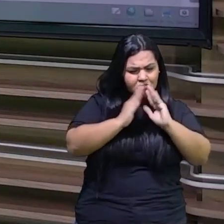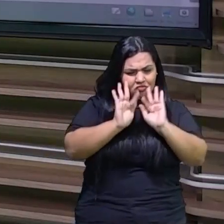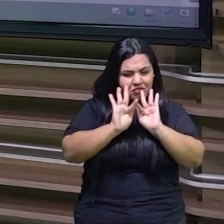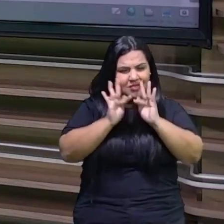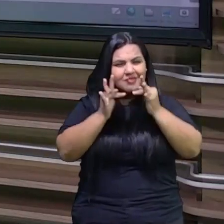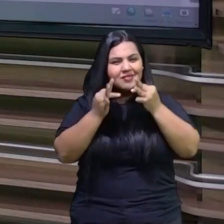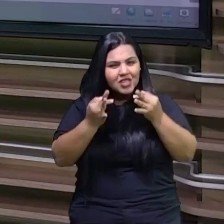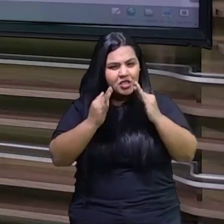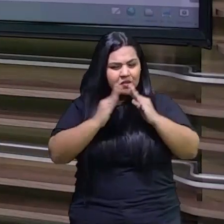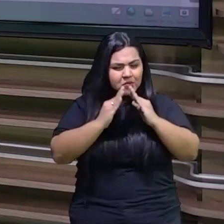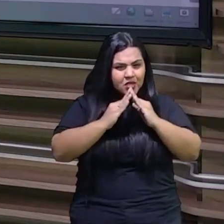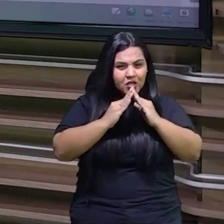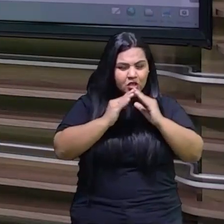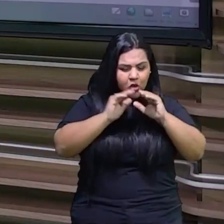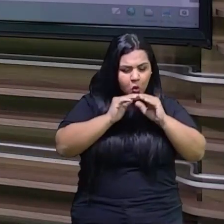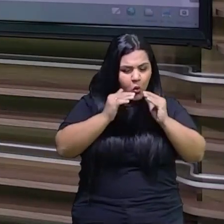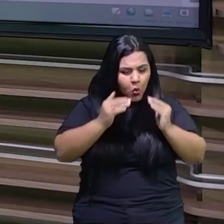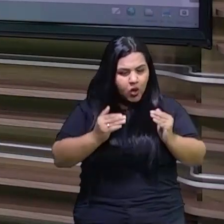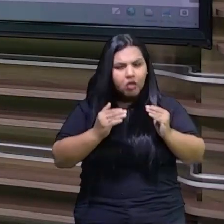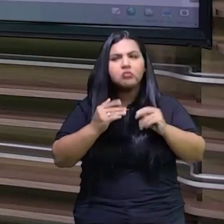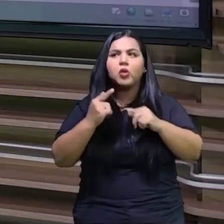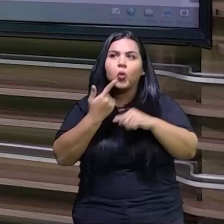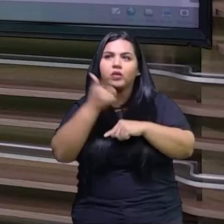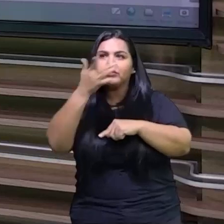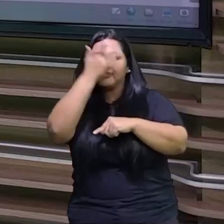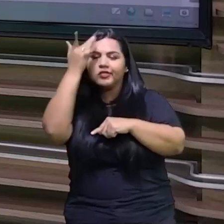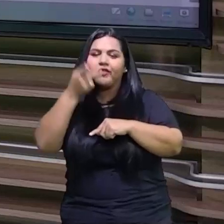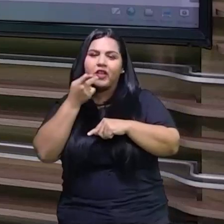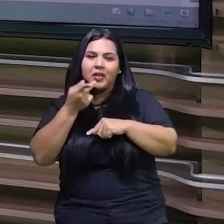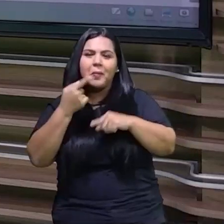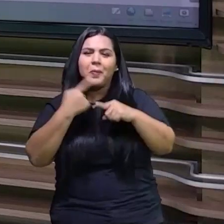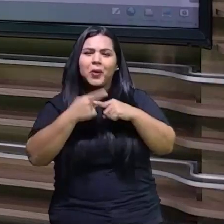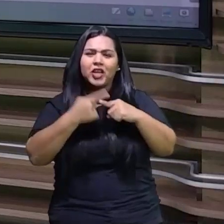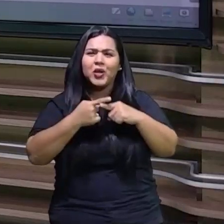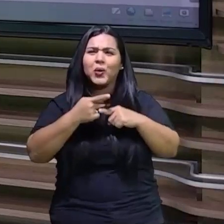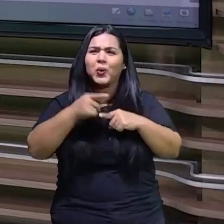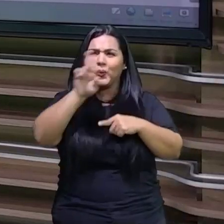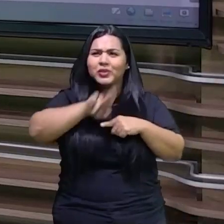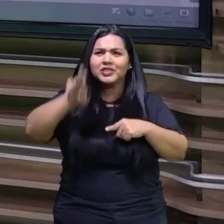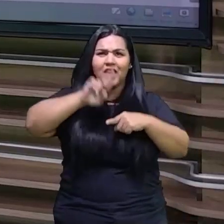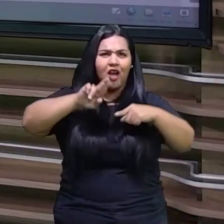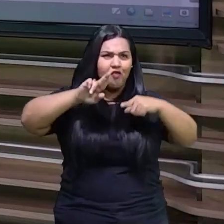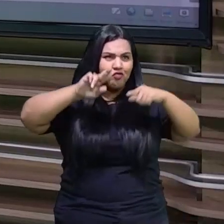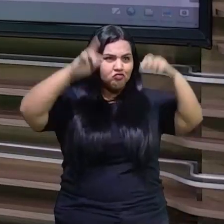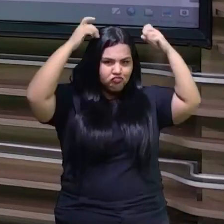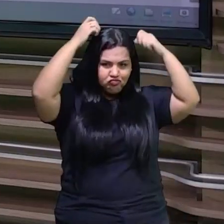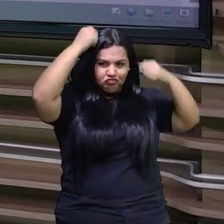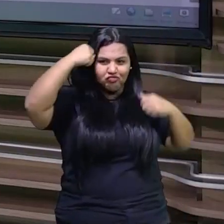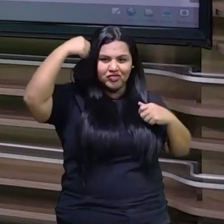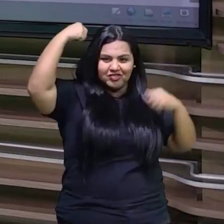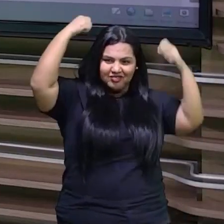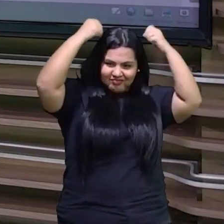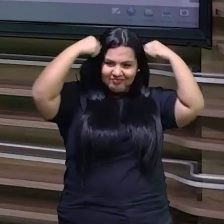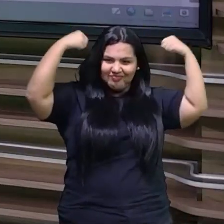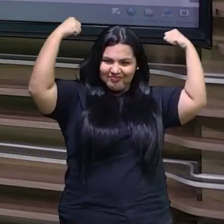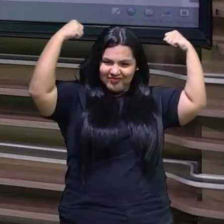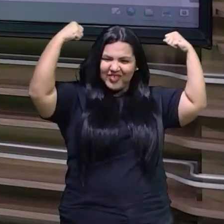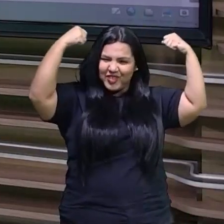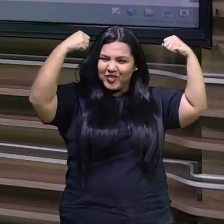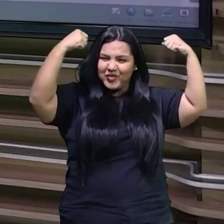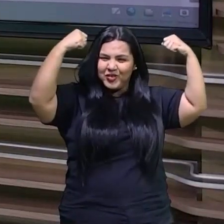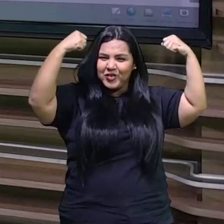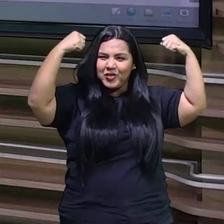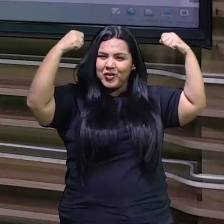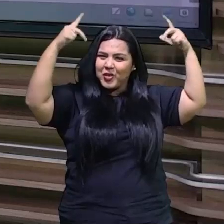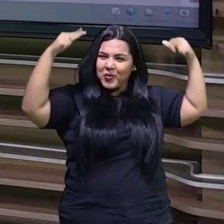cabanas. Outros vão dizer que era porque eles tinham chapéus que pareciam cabanas também. E aí vem o nome cabanagem. Ficou